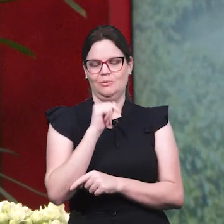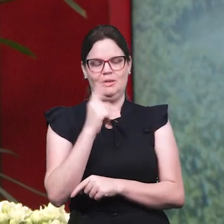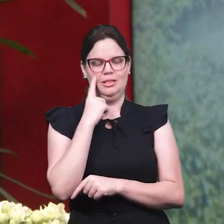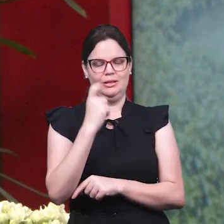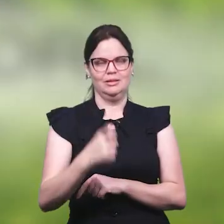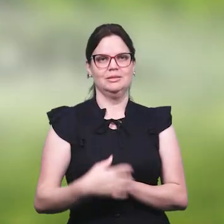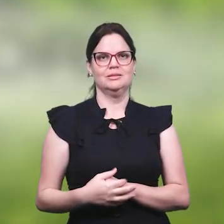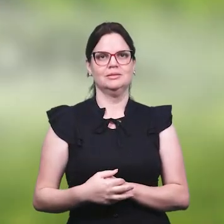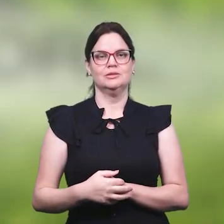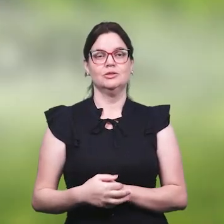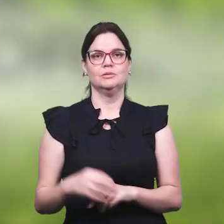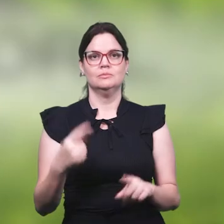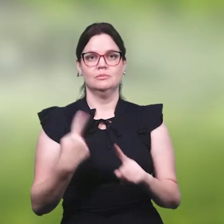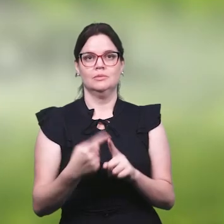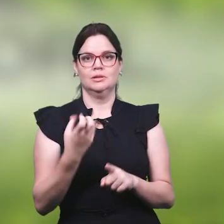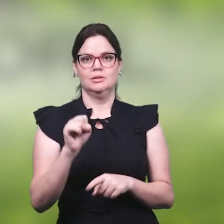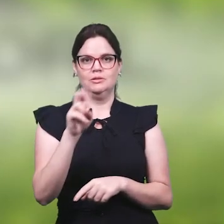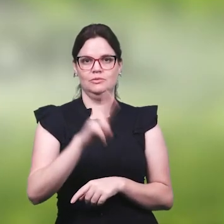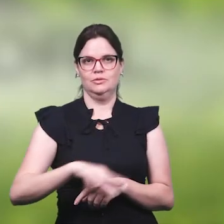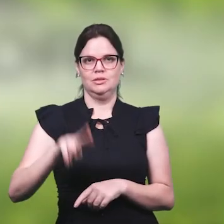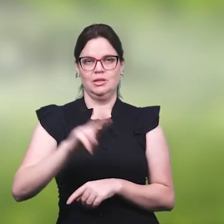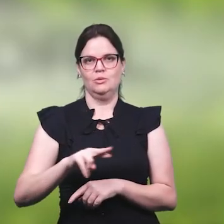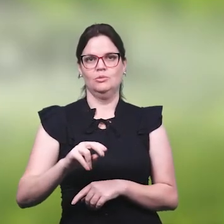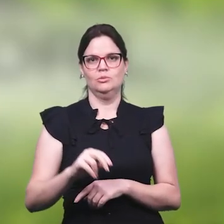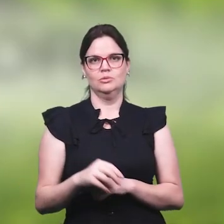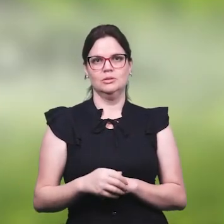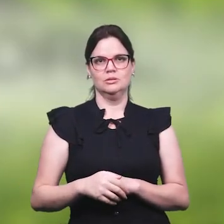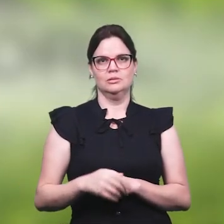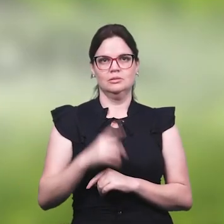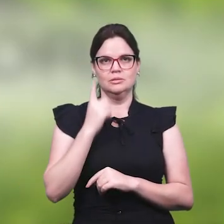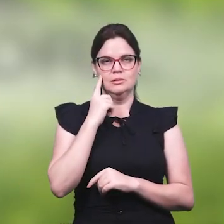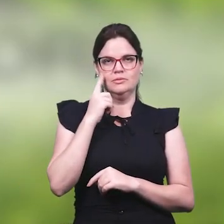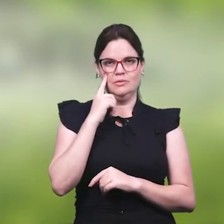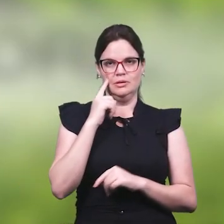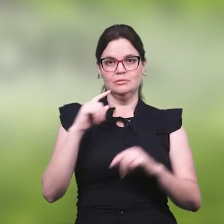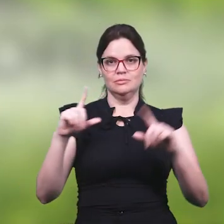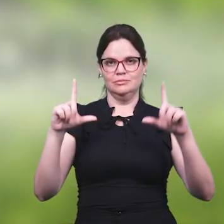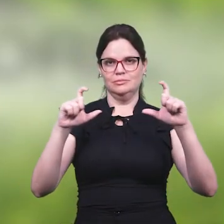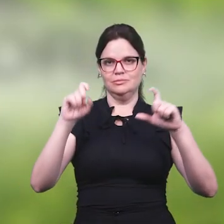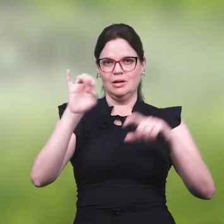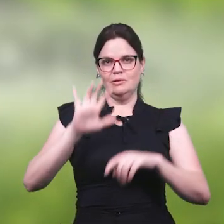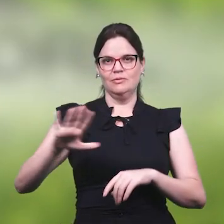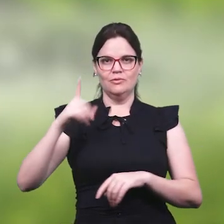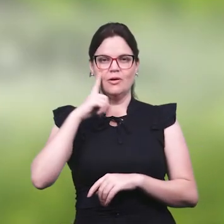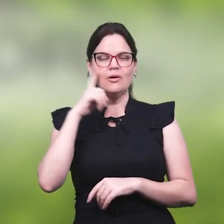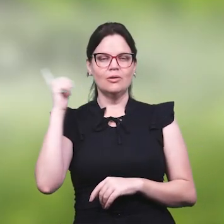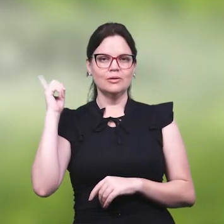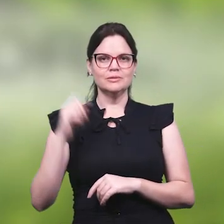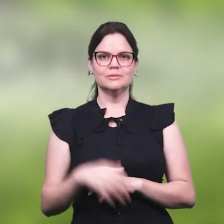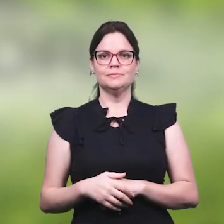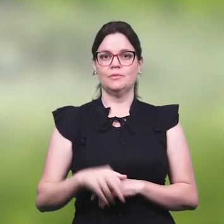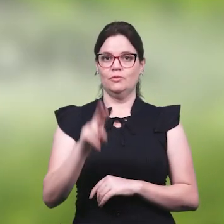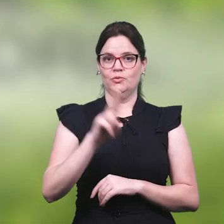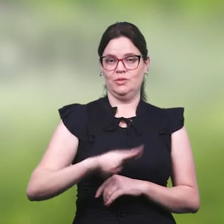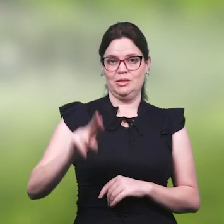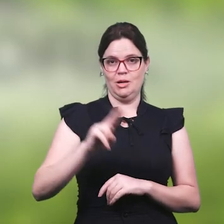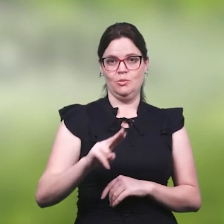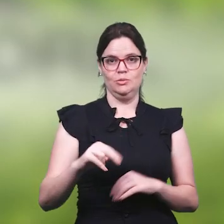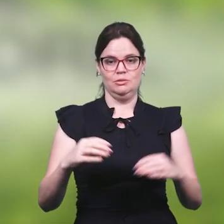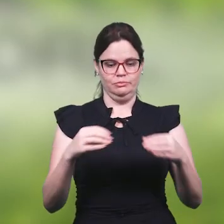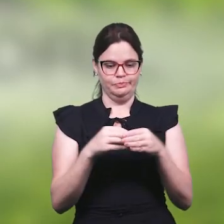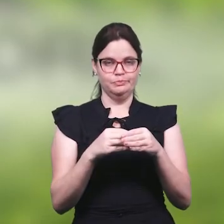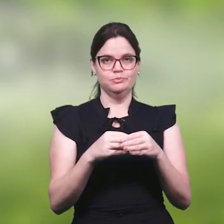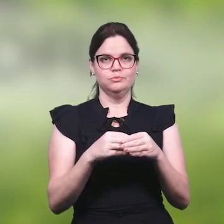verdade, quando você usa um hidrogel, até na imagem que a gente tem mostrado, você usa um hidrogel,